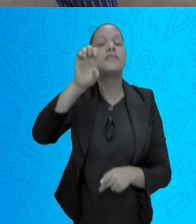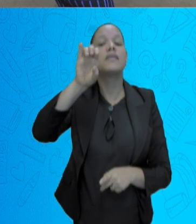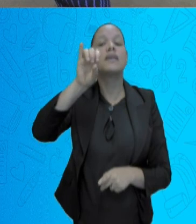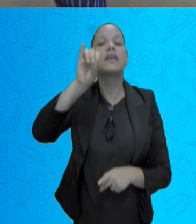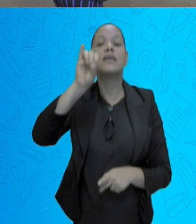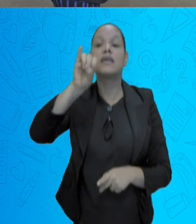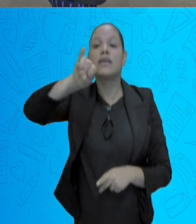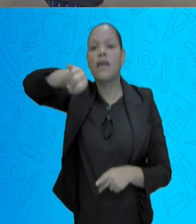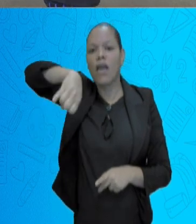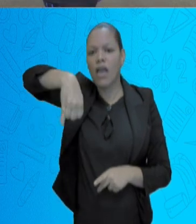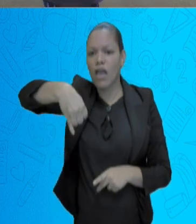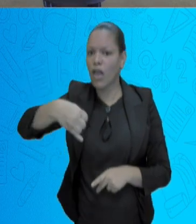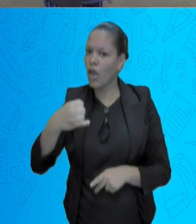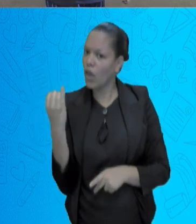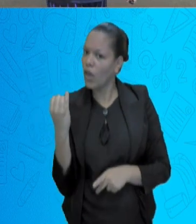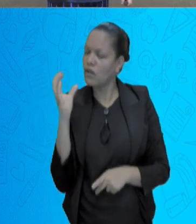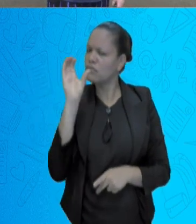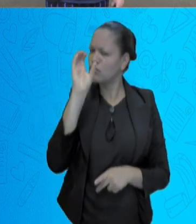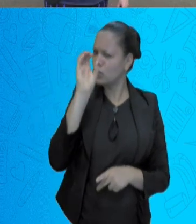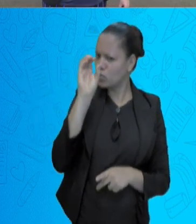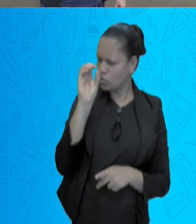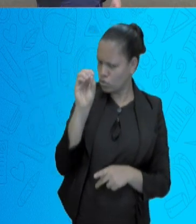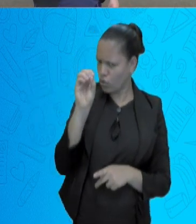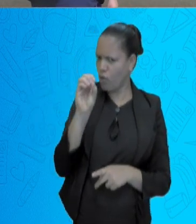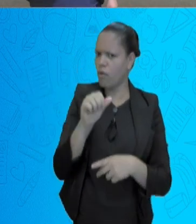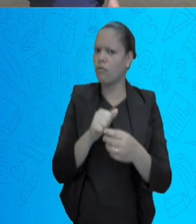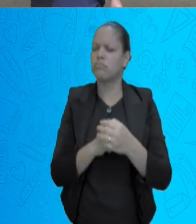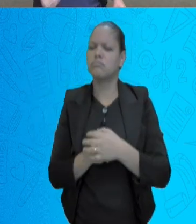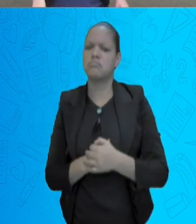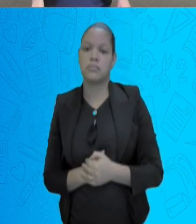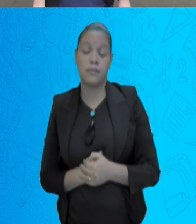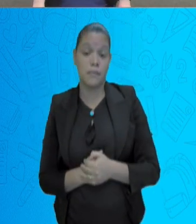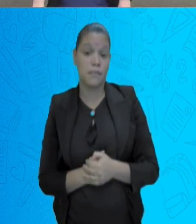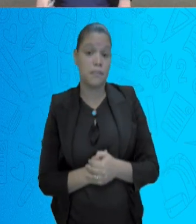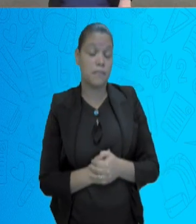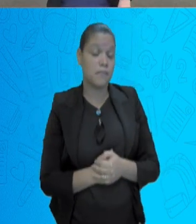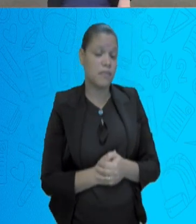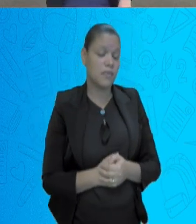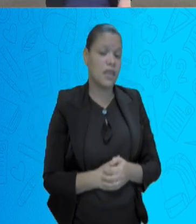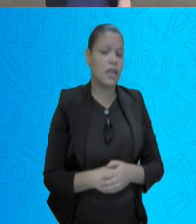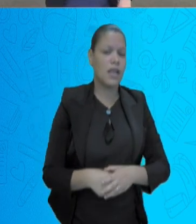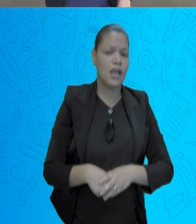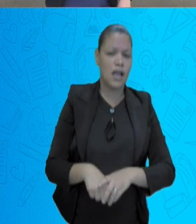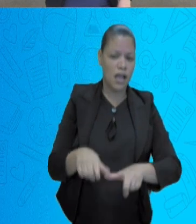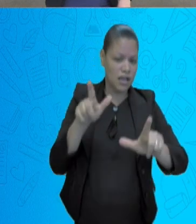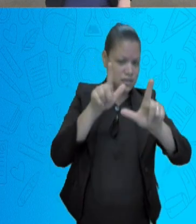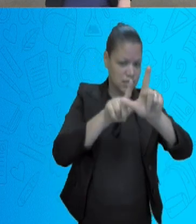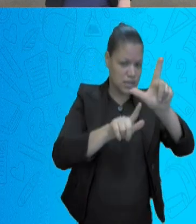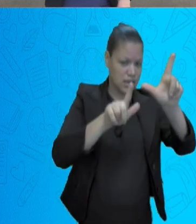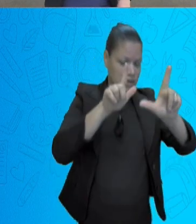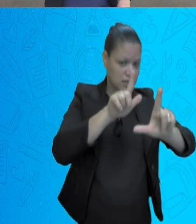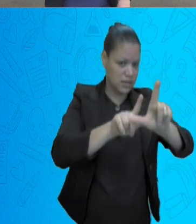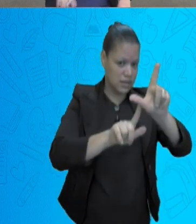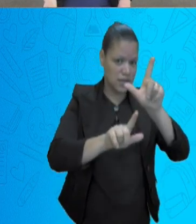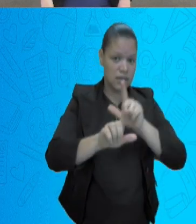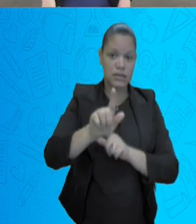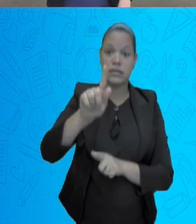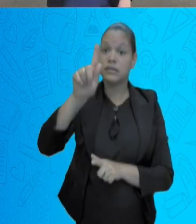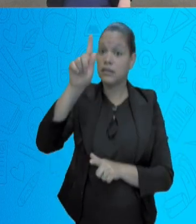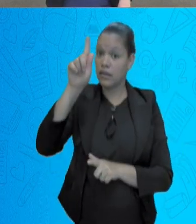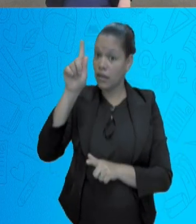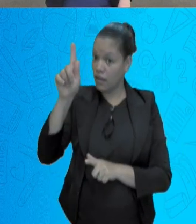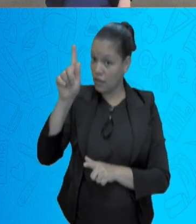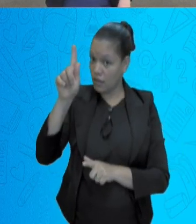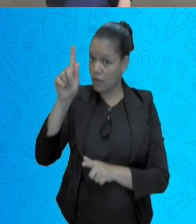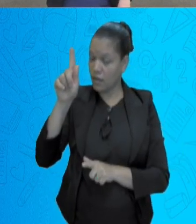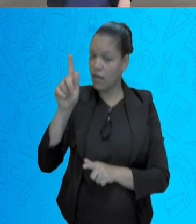O primeiro Q e o U forma dígrafo por quê mesmo? Porque o U não é pronunciado, ele